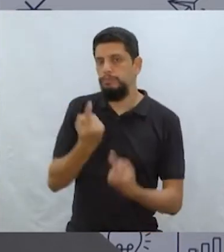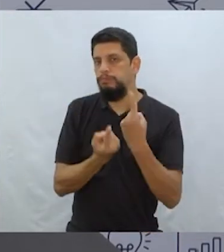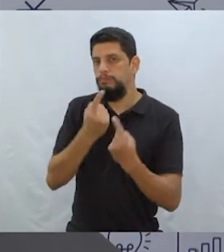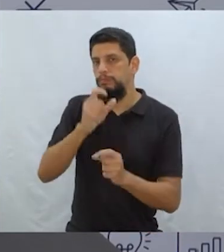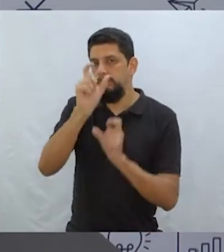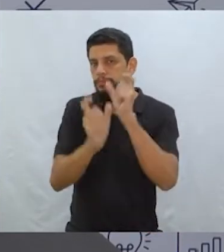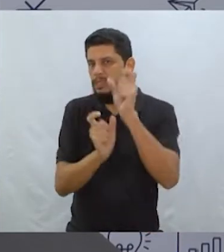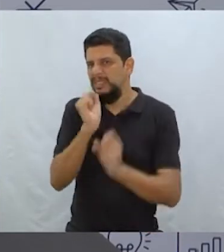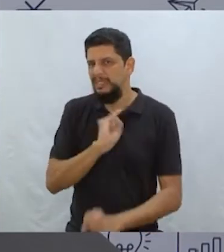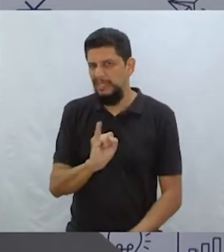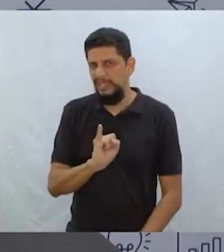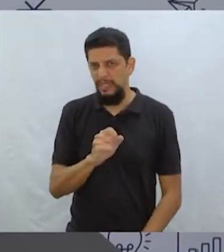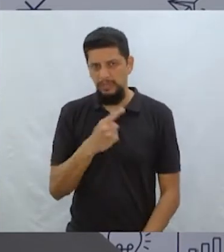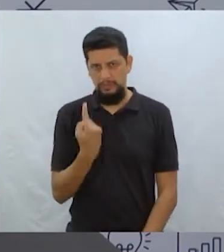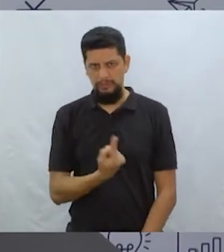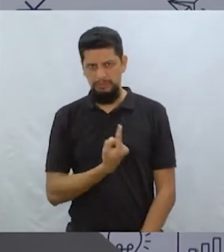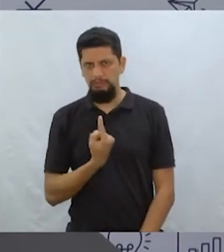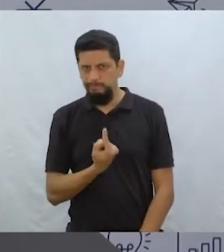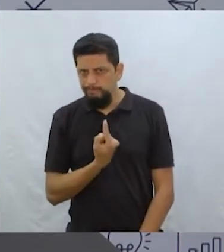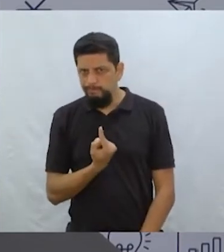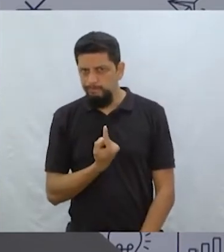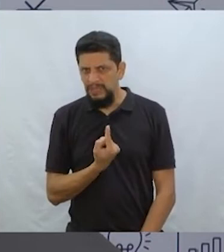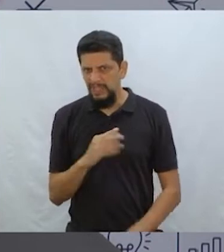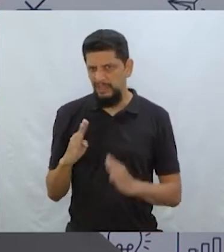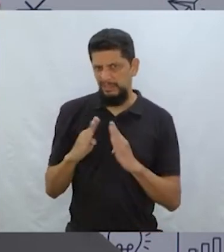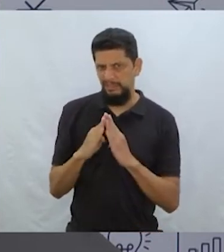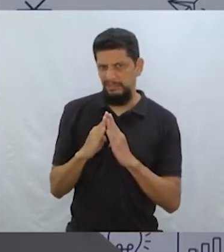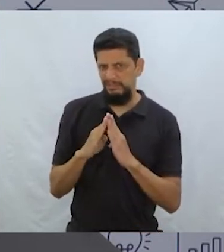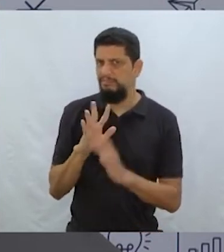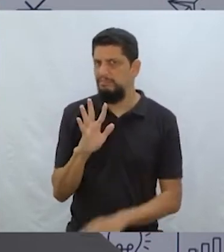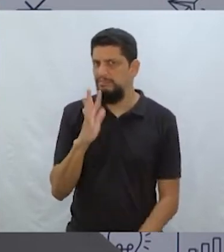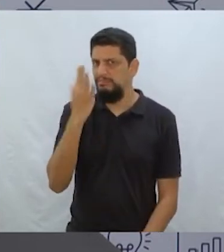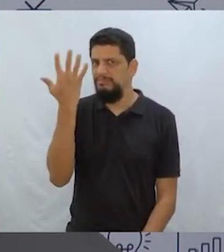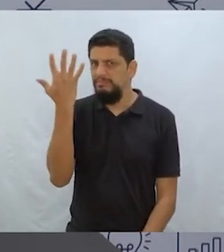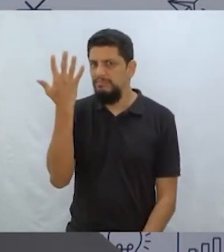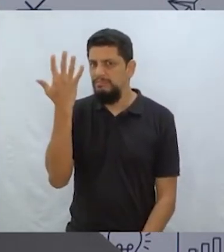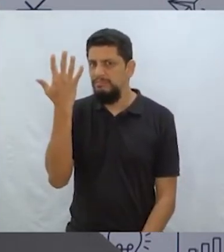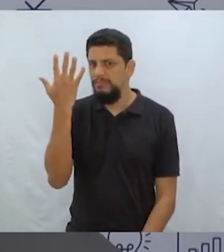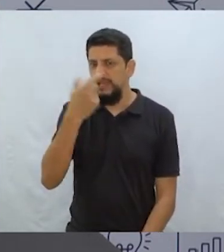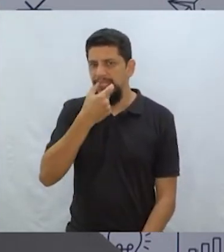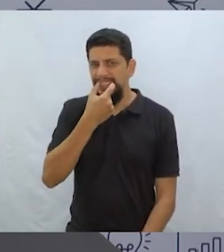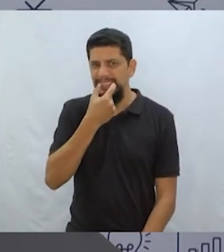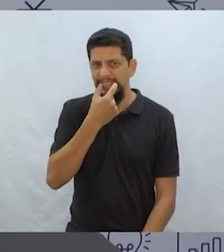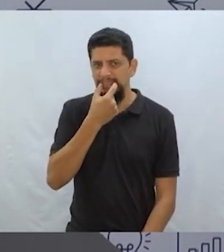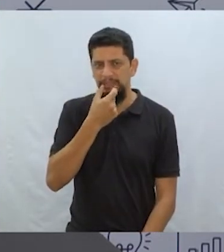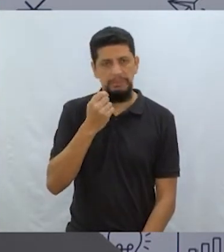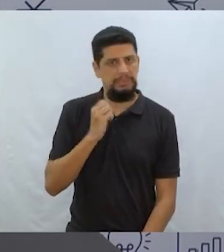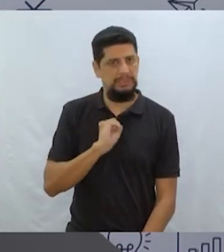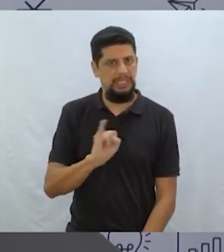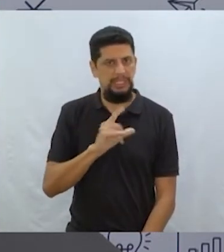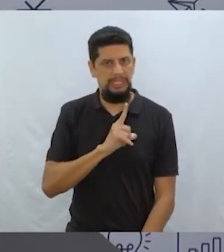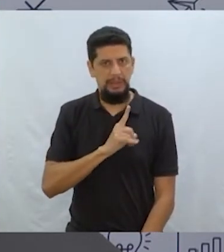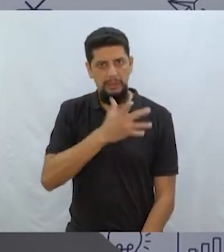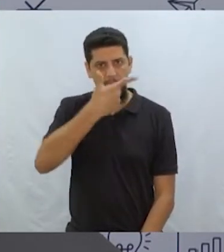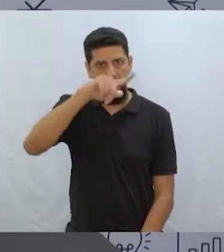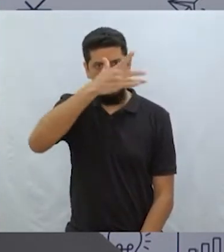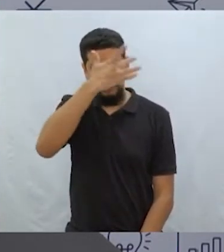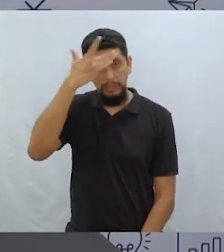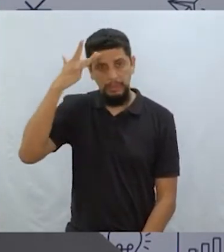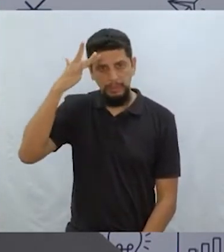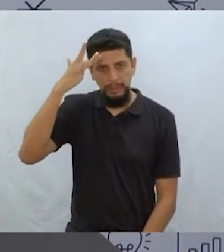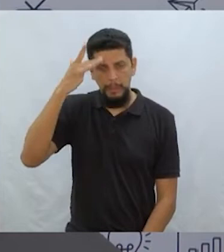mas quais outras pessoas será que o bisavô vai estar sozinho em casa vai acontecer alguma coisa com a dentadura dele será que vai ter outras